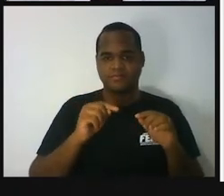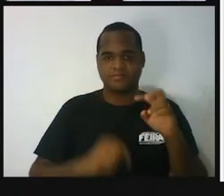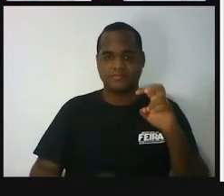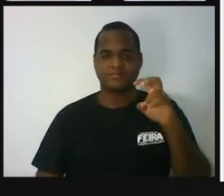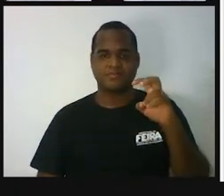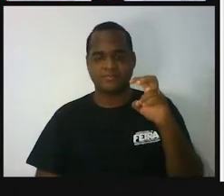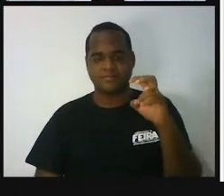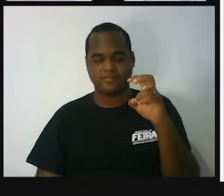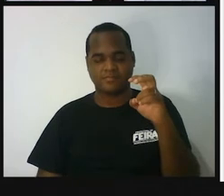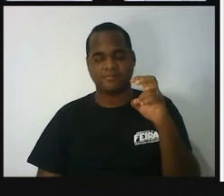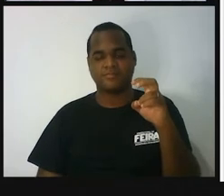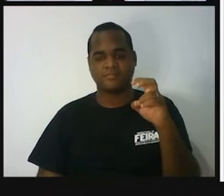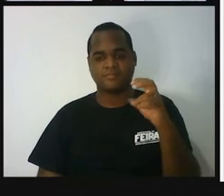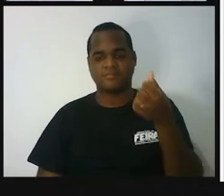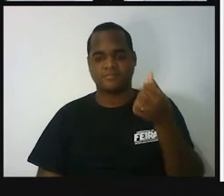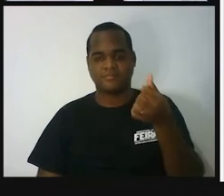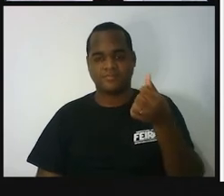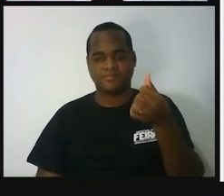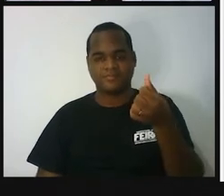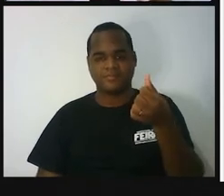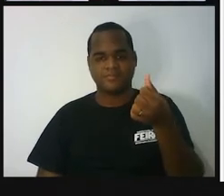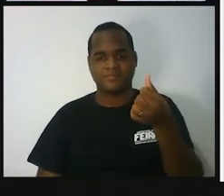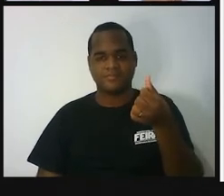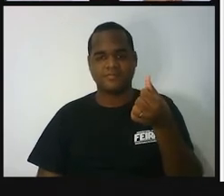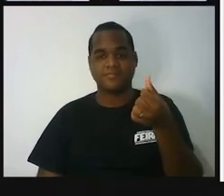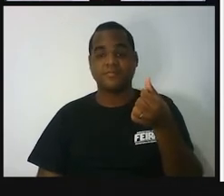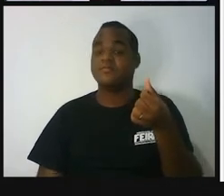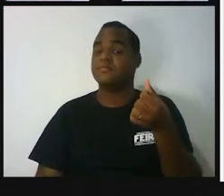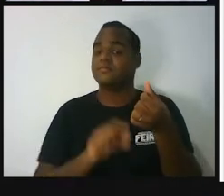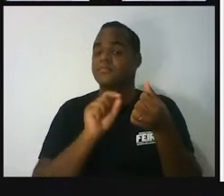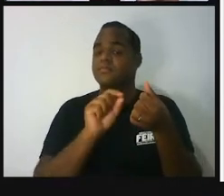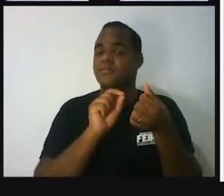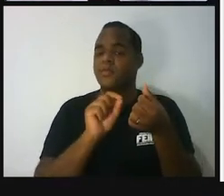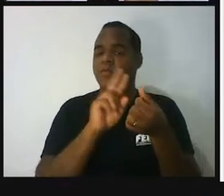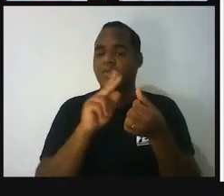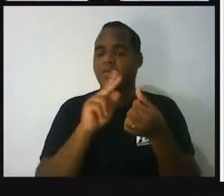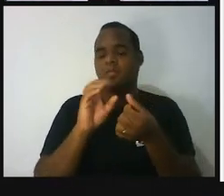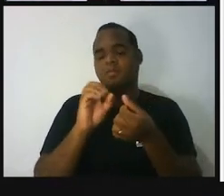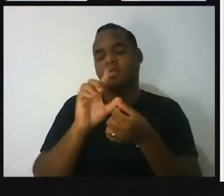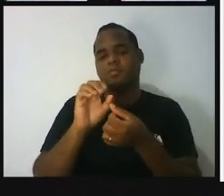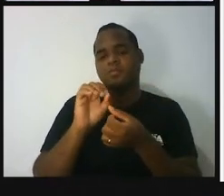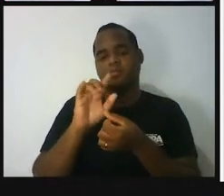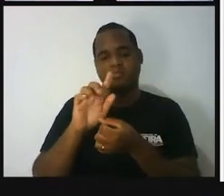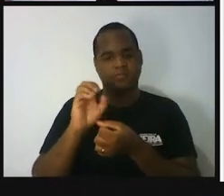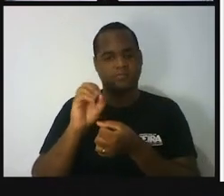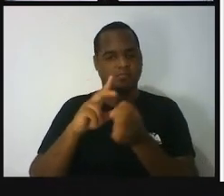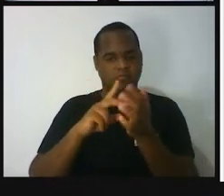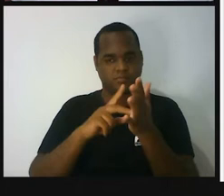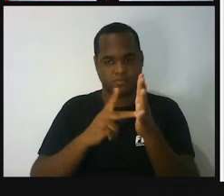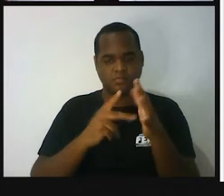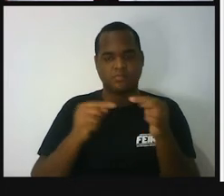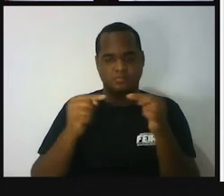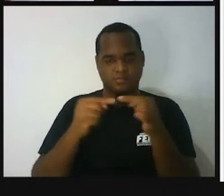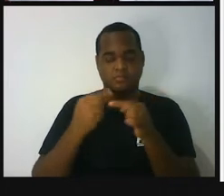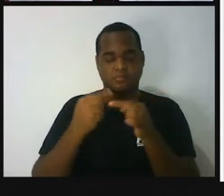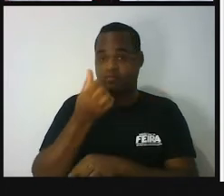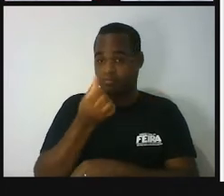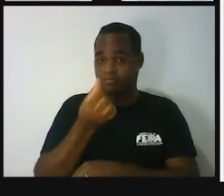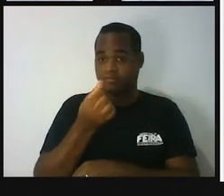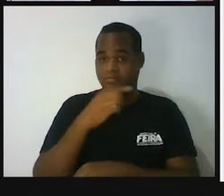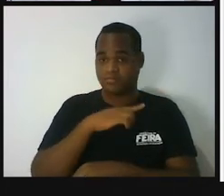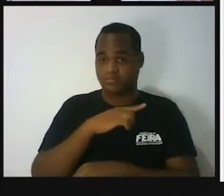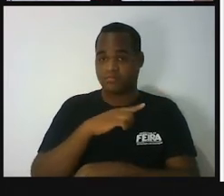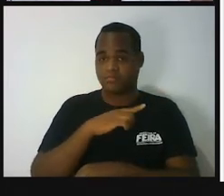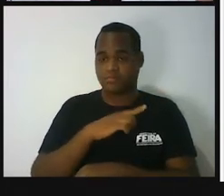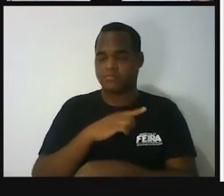cinco lados, seis lados. Esse polígono, essa figura geométrica, tem seis